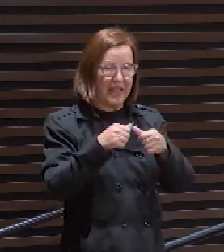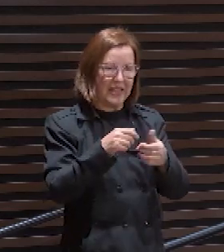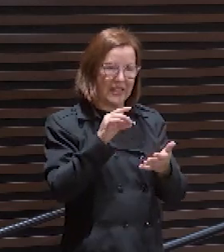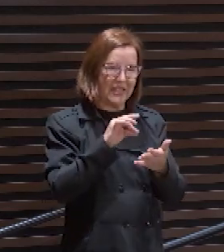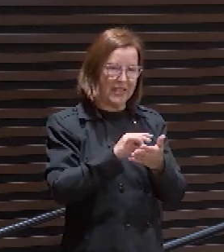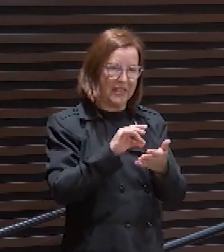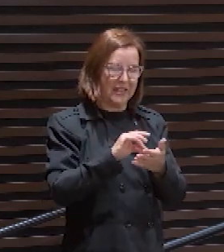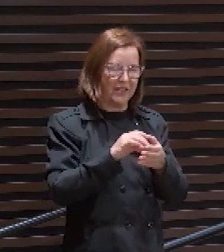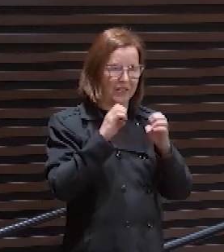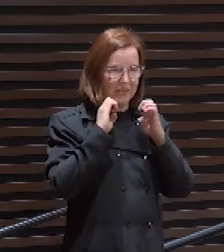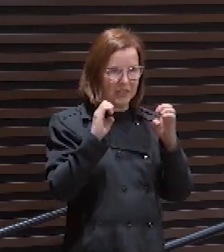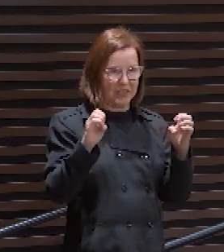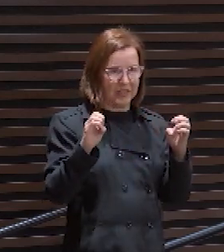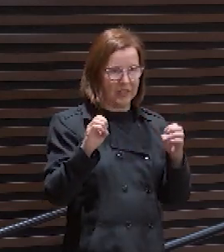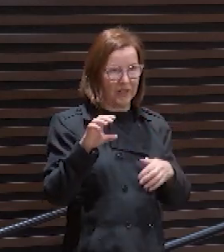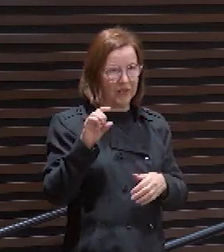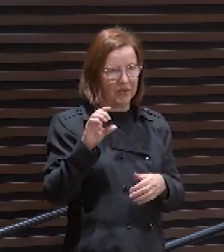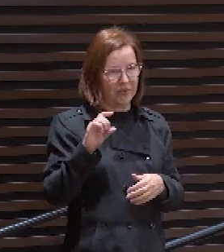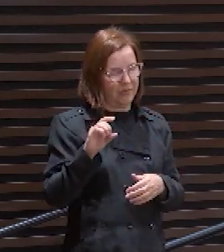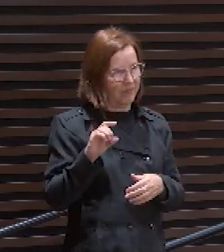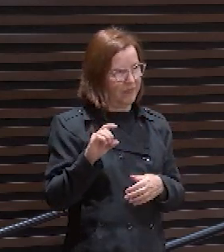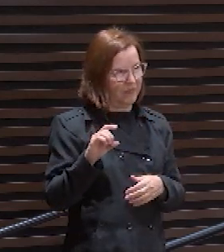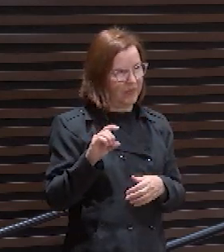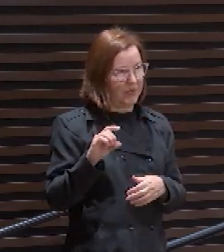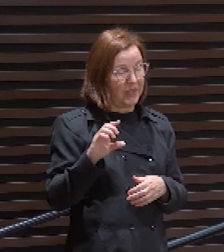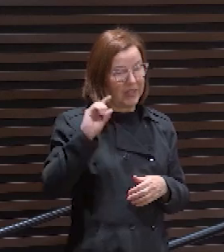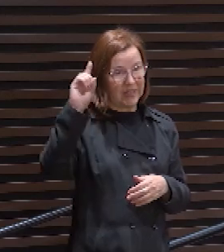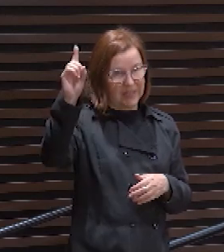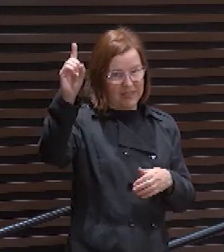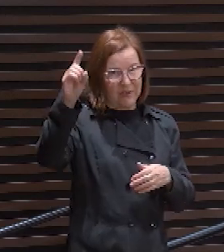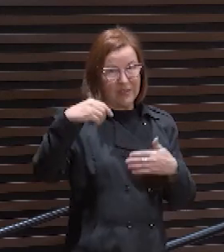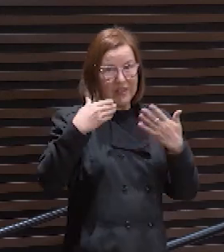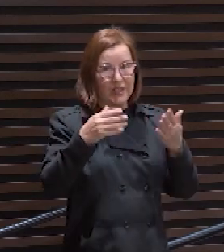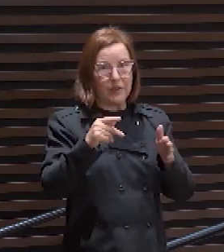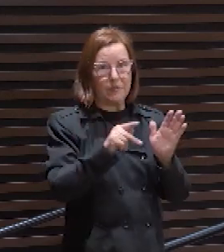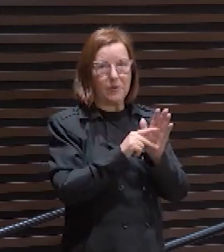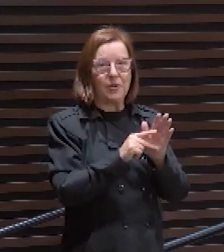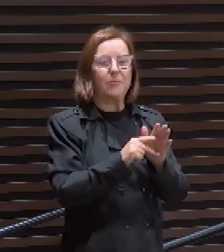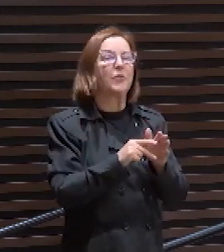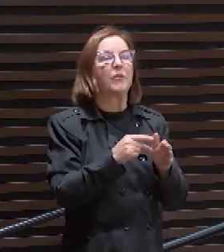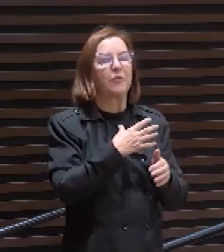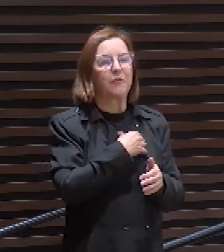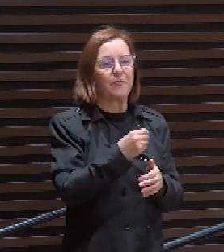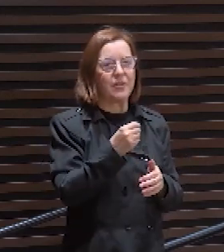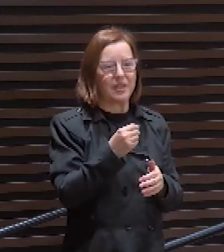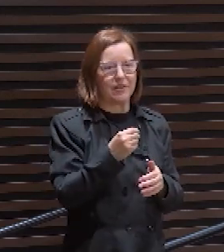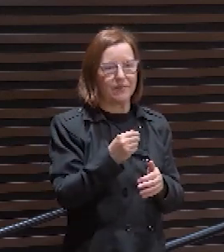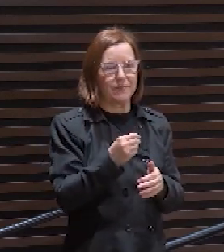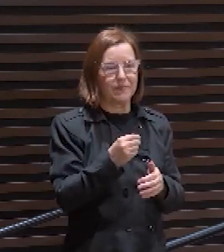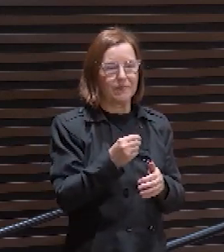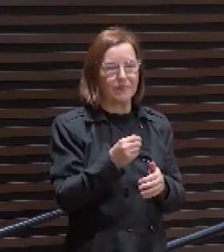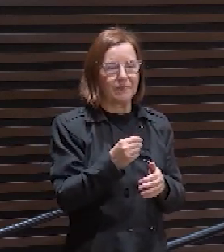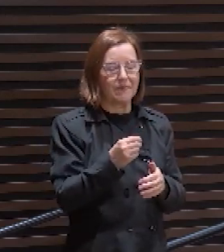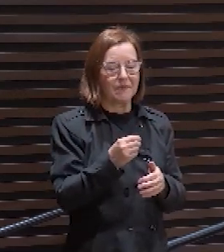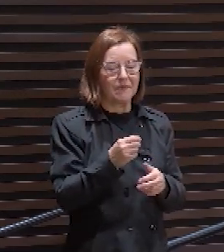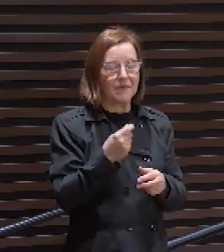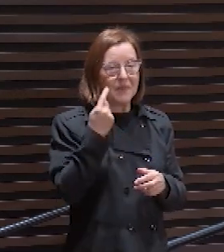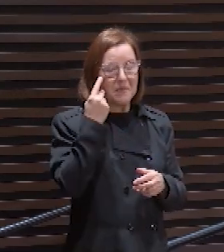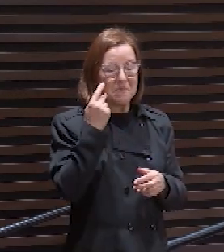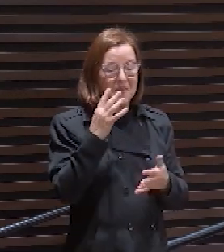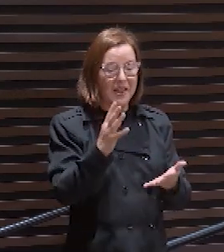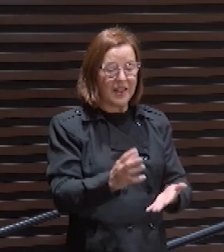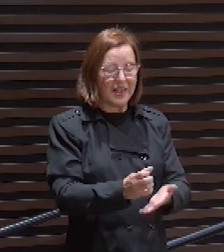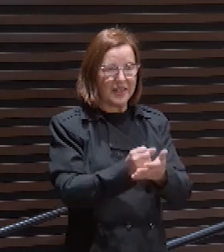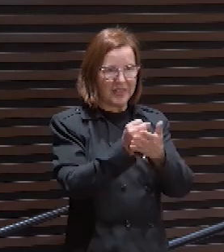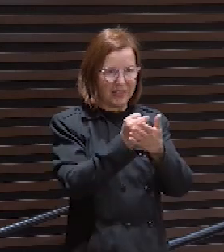Deus poderia oferecer algo, que era o seu próprio Filho. E Ele ofereceu em favor de pecadores. Não daqueles que